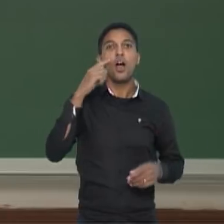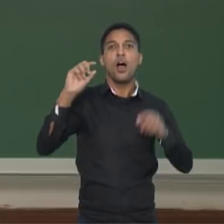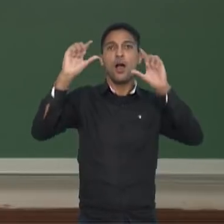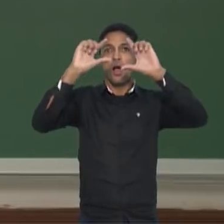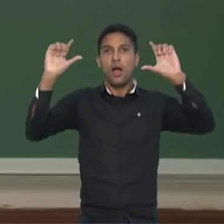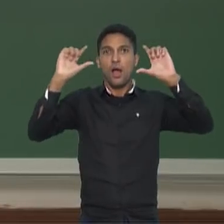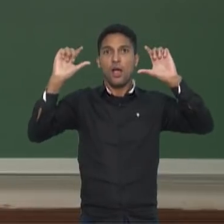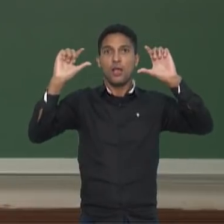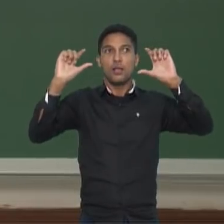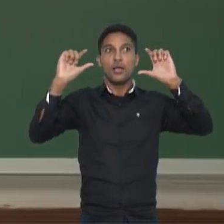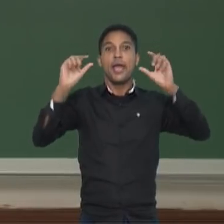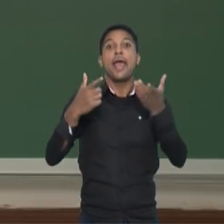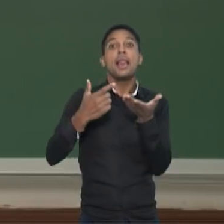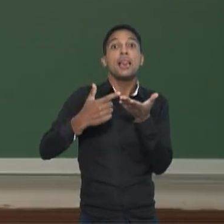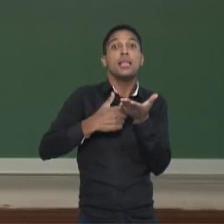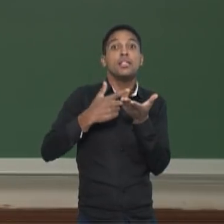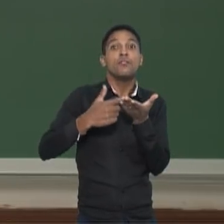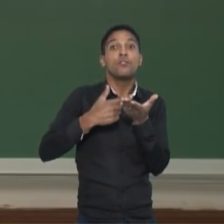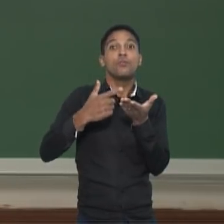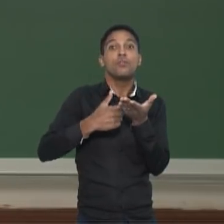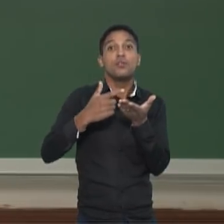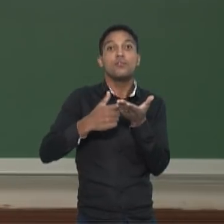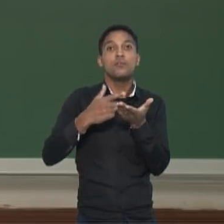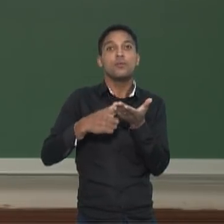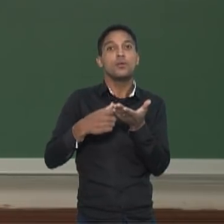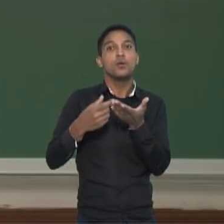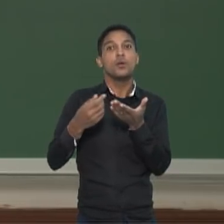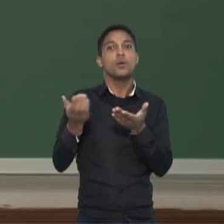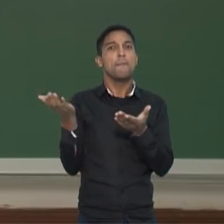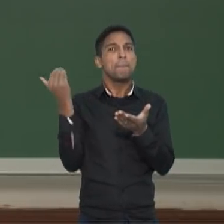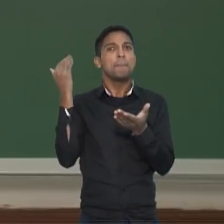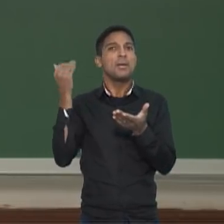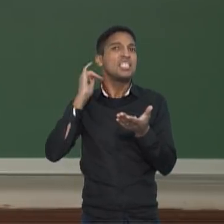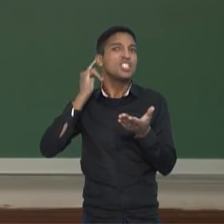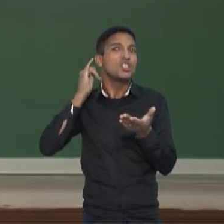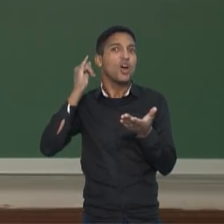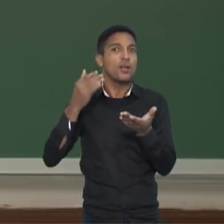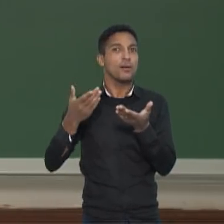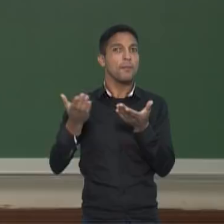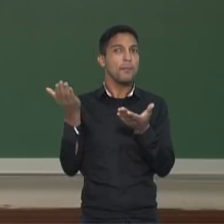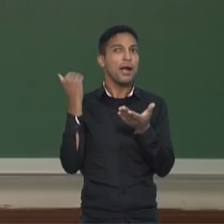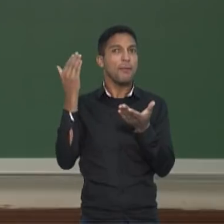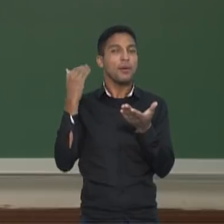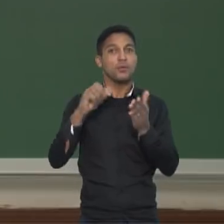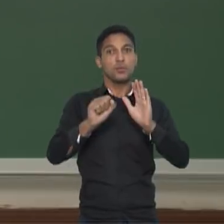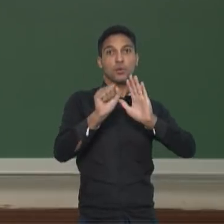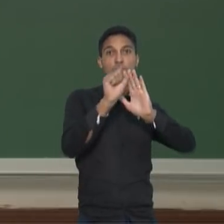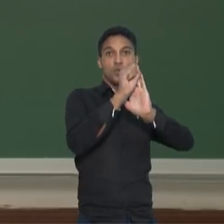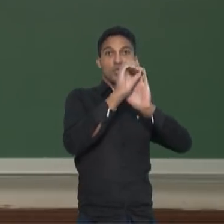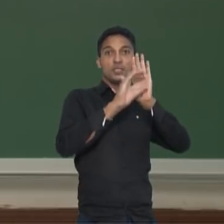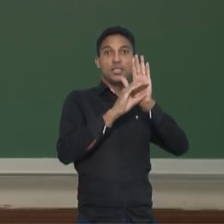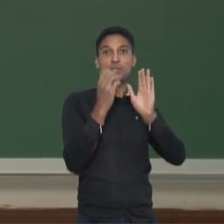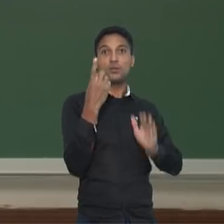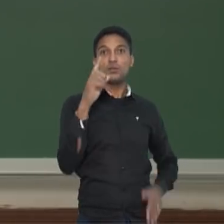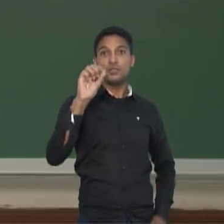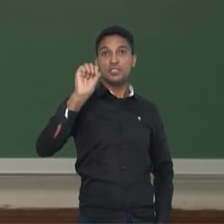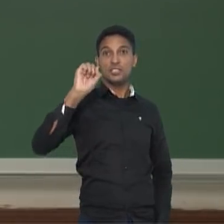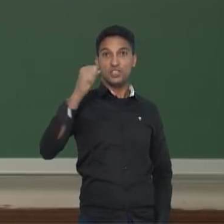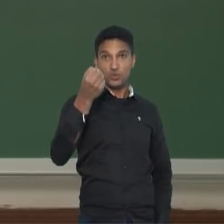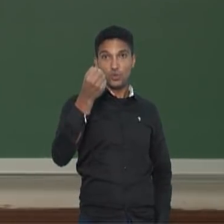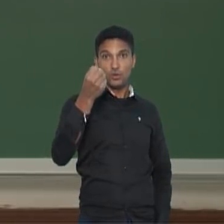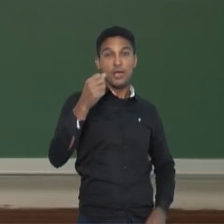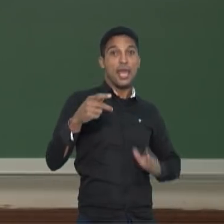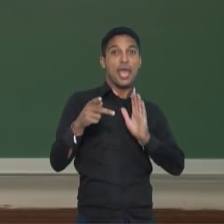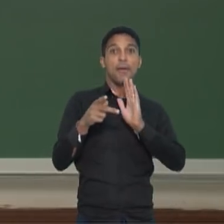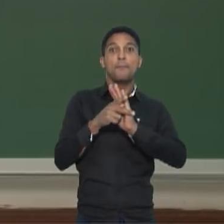Ocidente desde o século XVIII, mas ele tem histórias escritas desde o século XIII, e são contos árabes, é